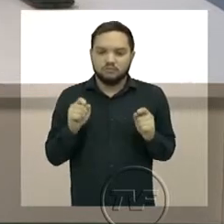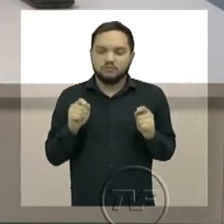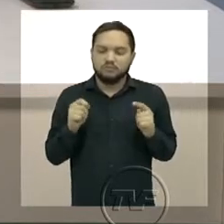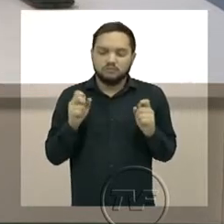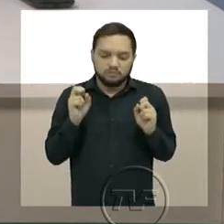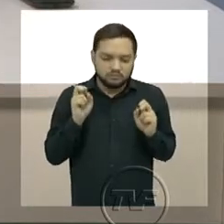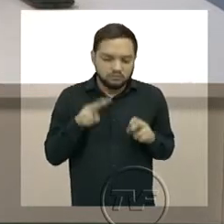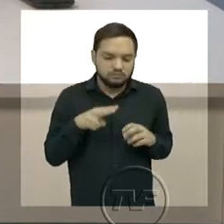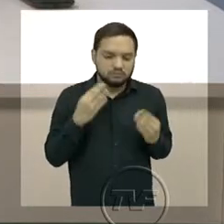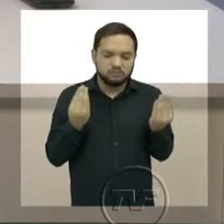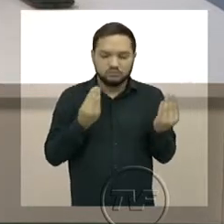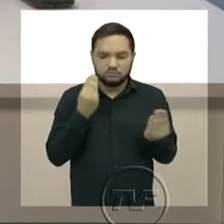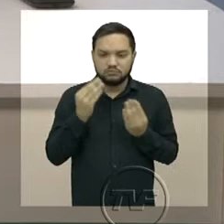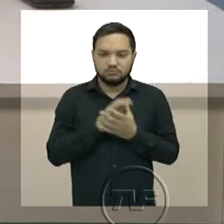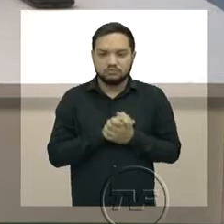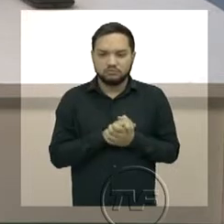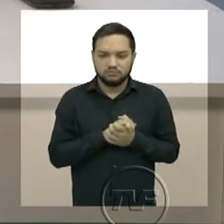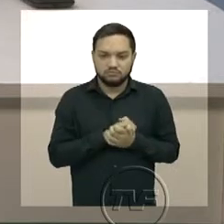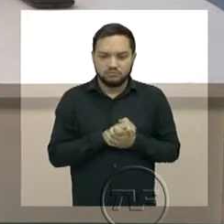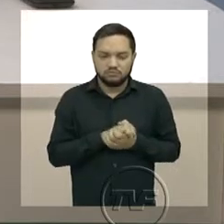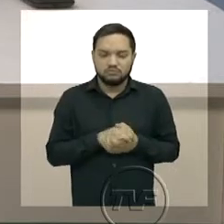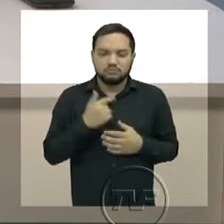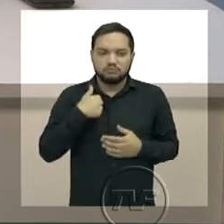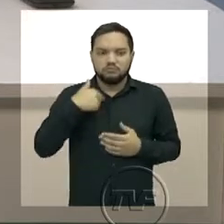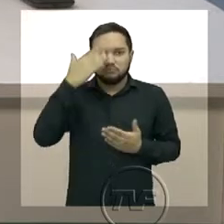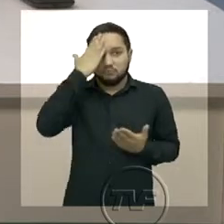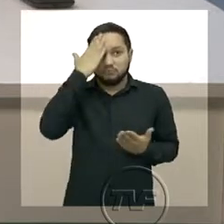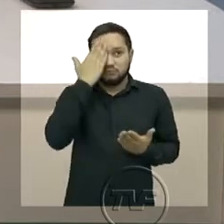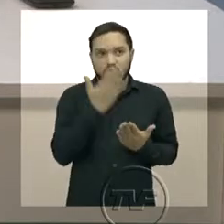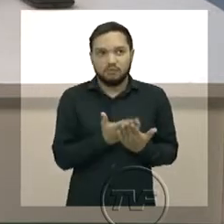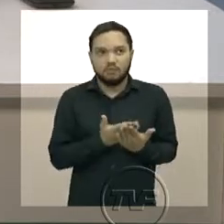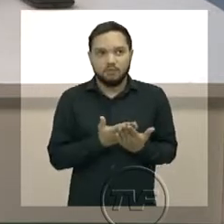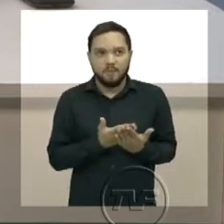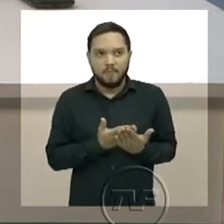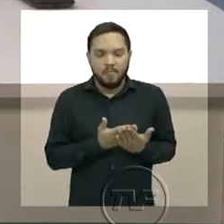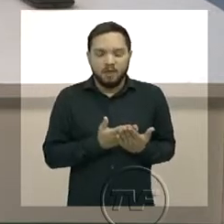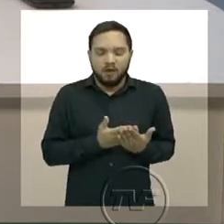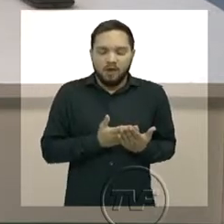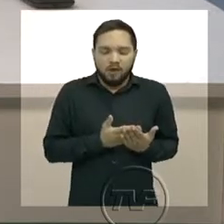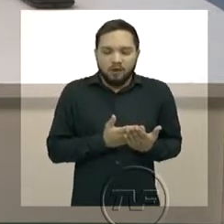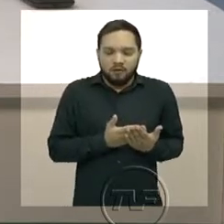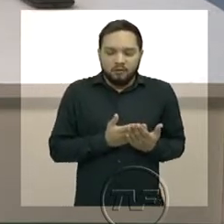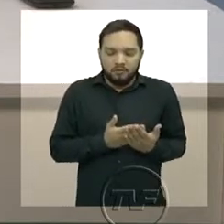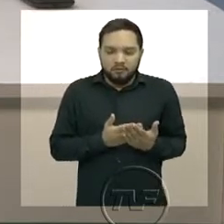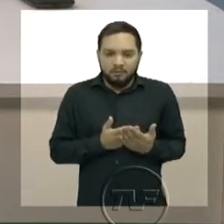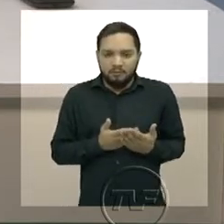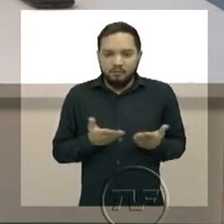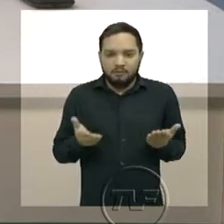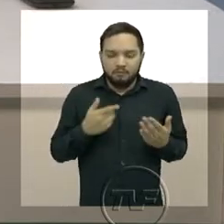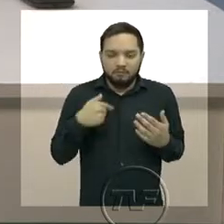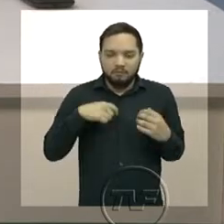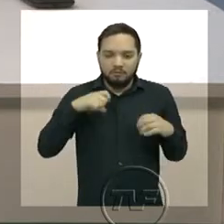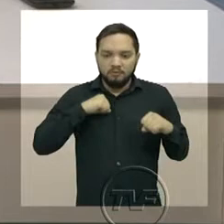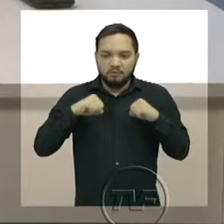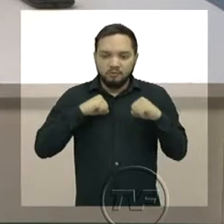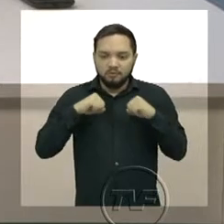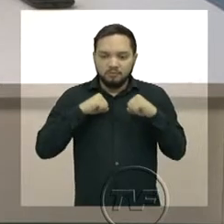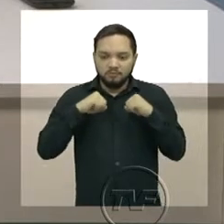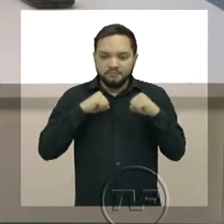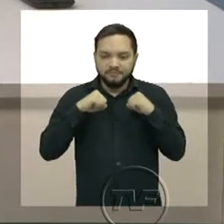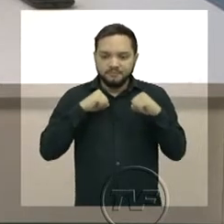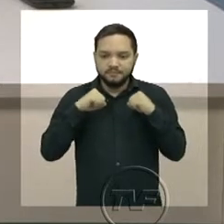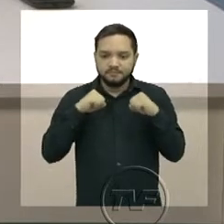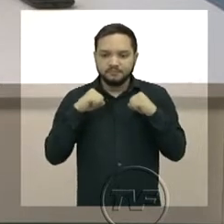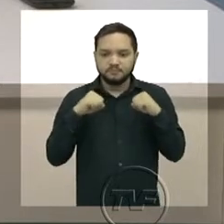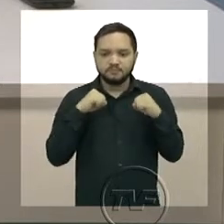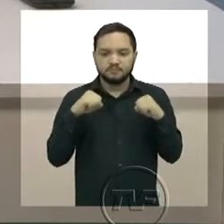lado. E, de alguma maneira, eu acredito que todo esse debate que está sendo feito agora em nome